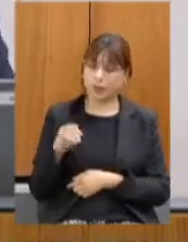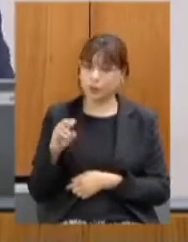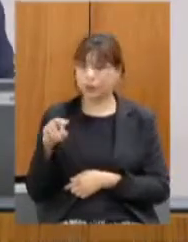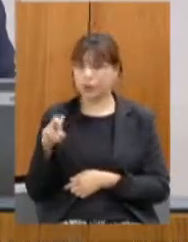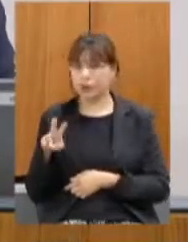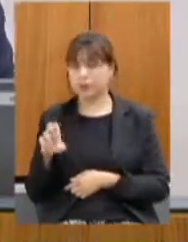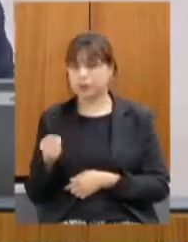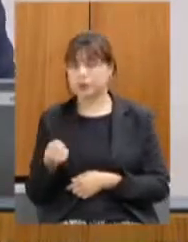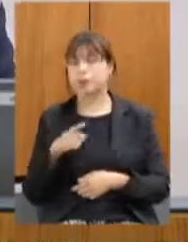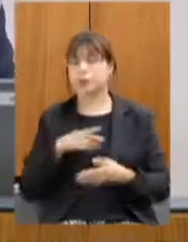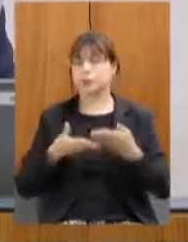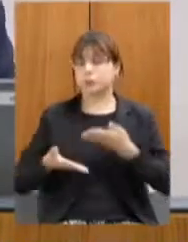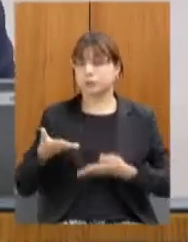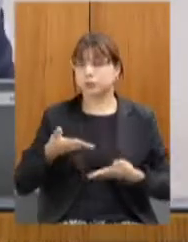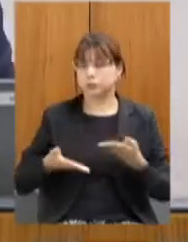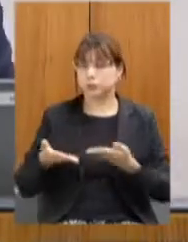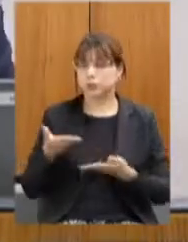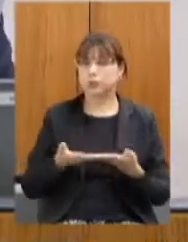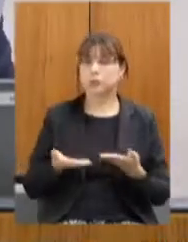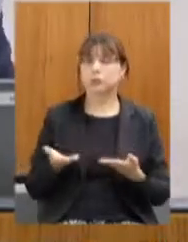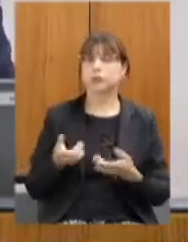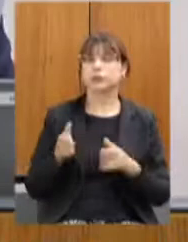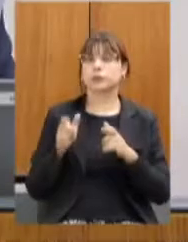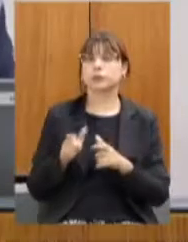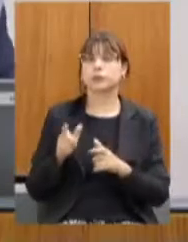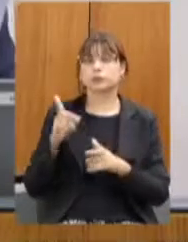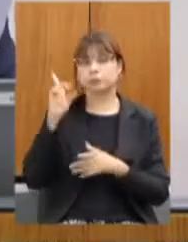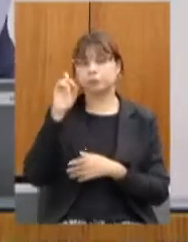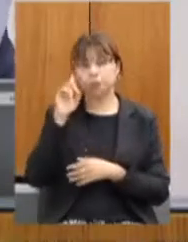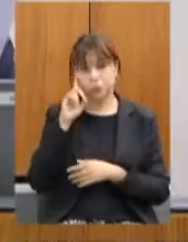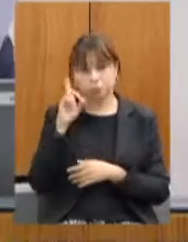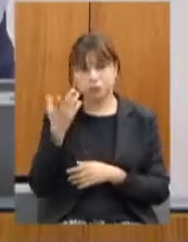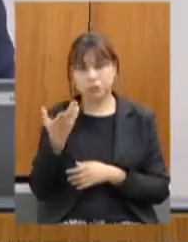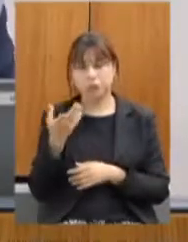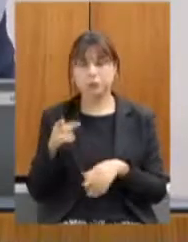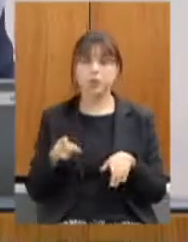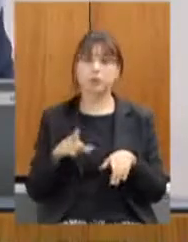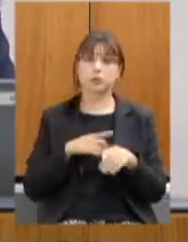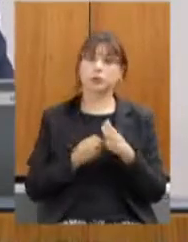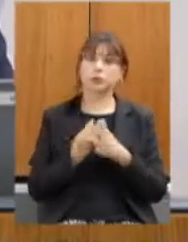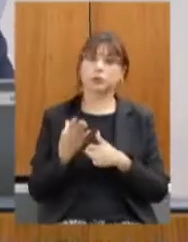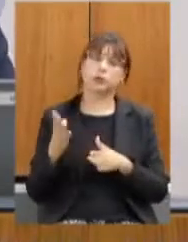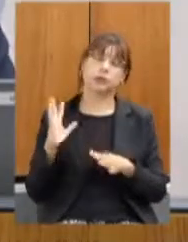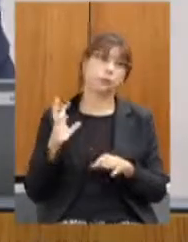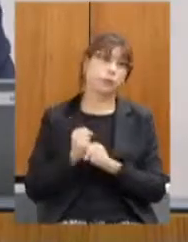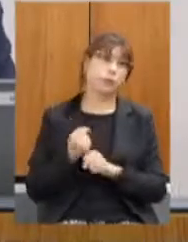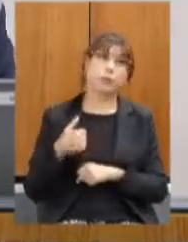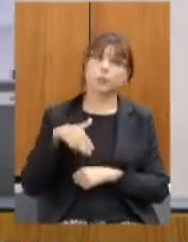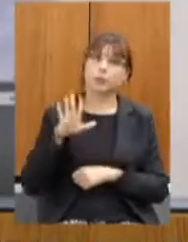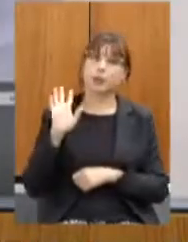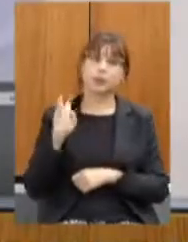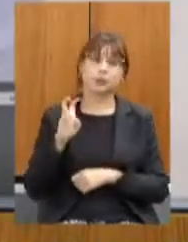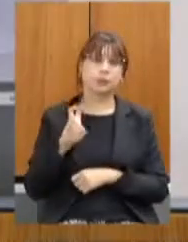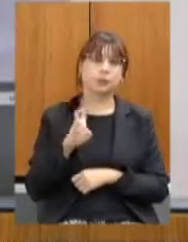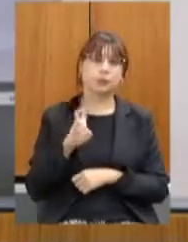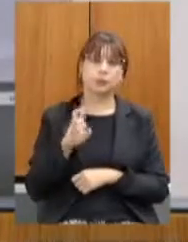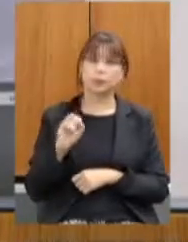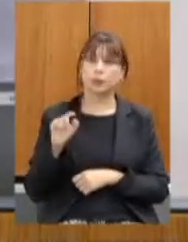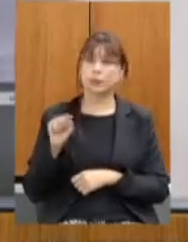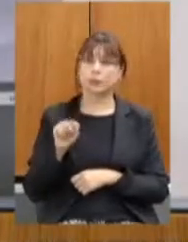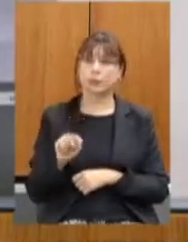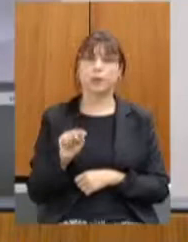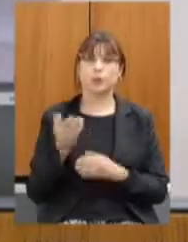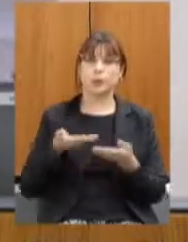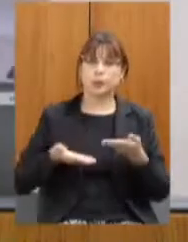atendimento ambulatoriais atendimento ambulatorial Ice e diversas especialidades somando mais de 50 mil